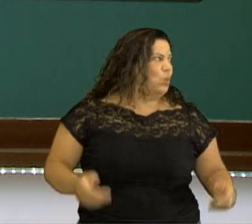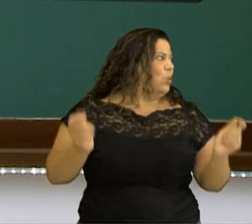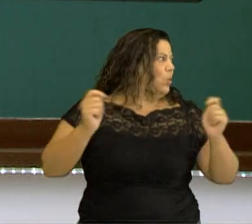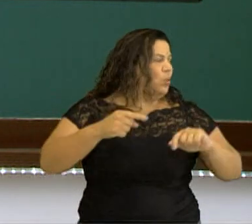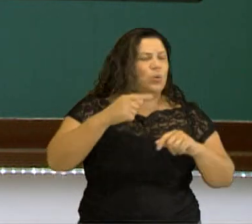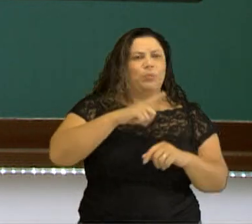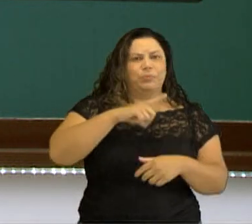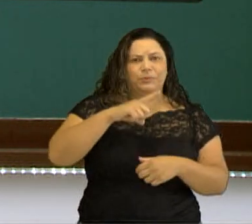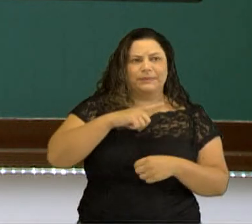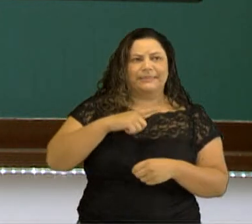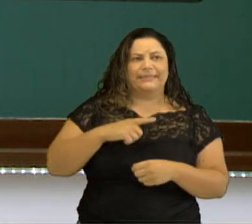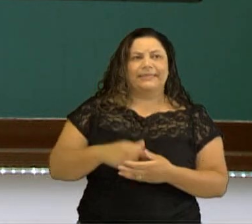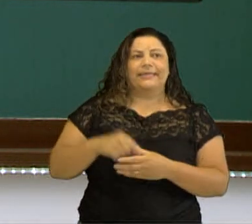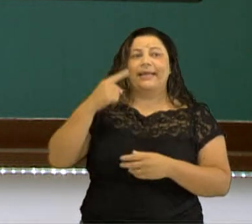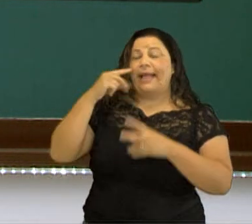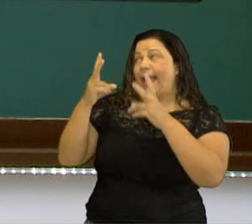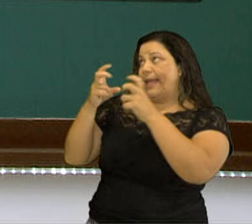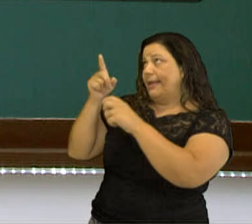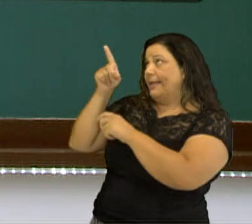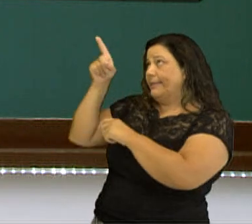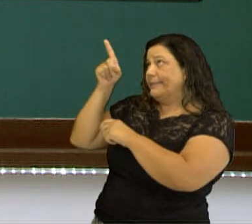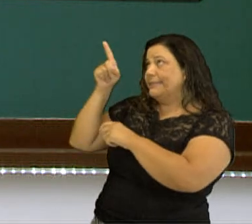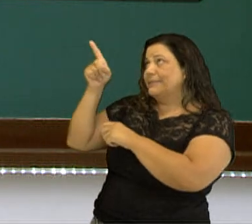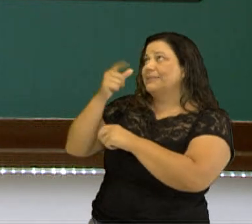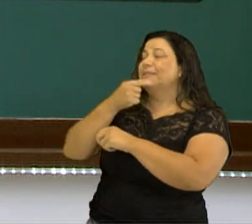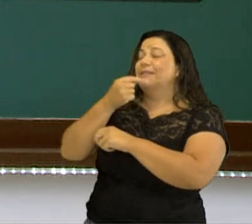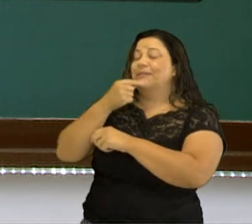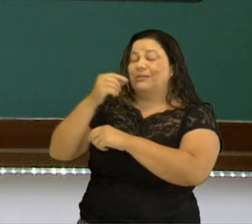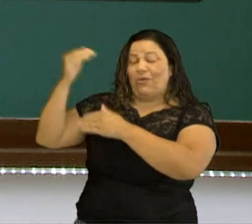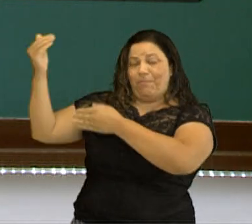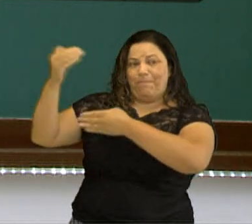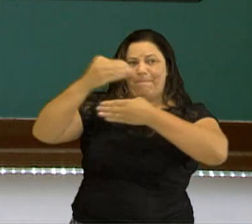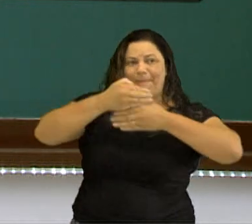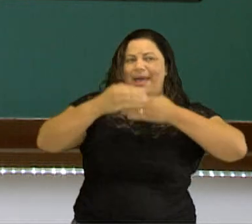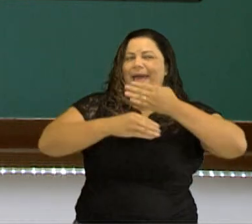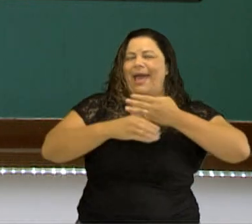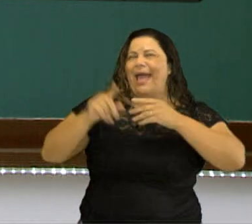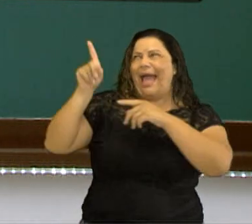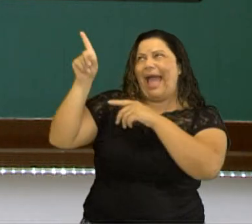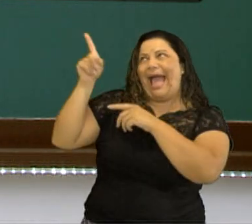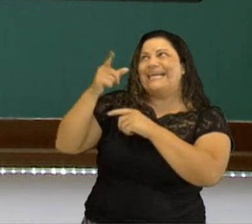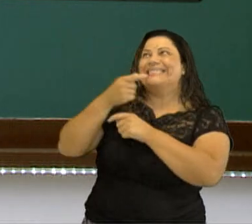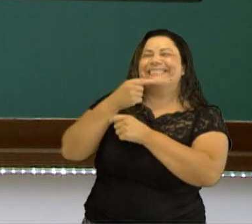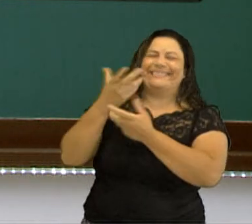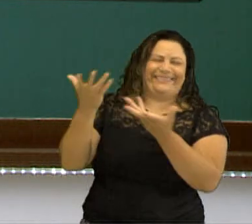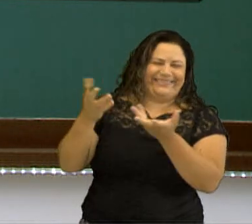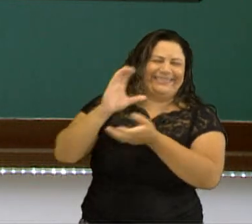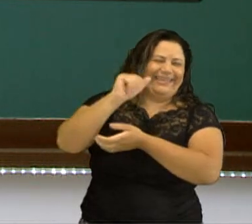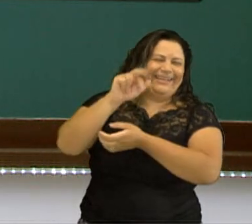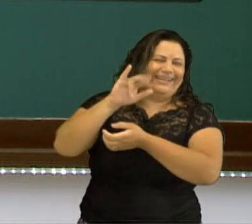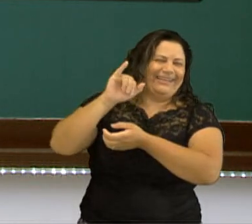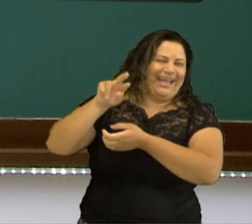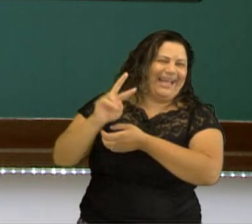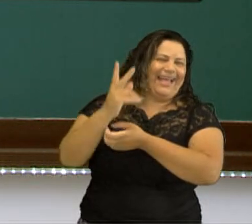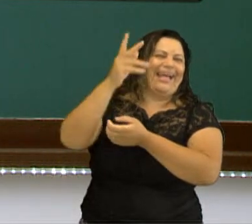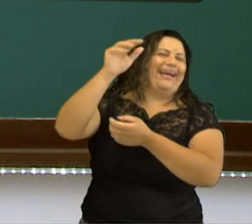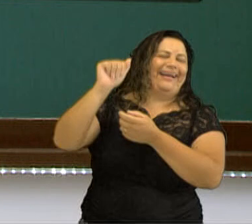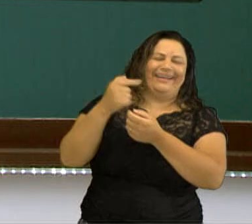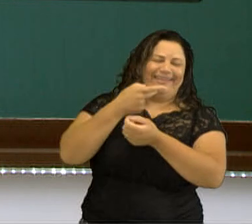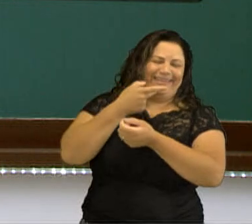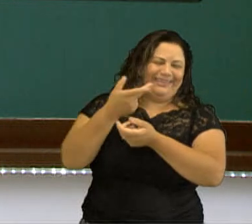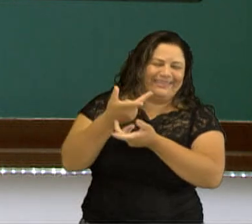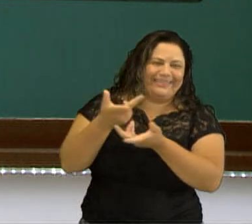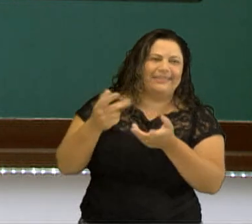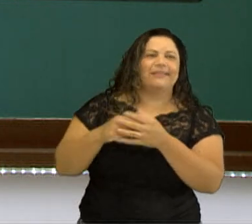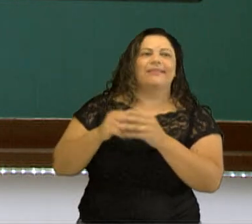temos aqui esse carinha ali, que é uma representação desse tipo de vírus da hepatite. Quais são as formas